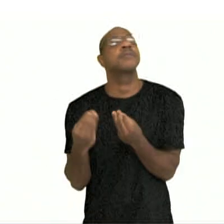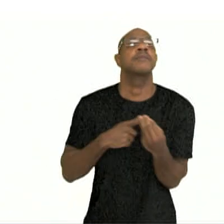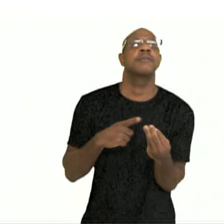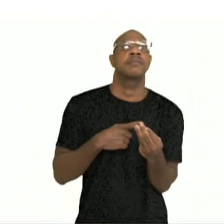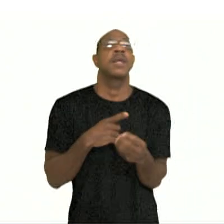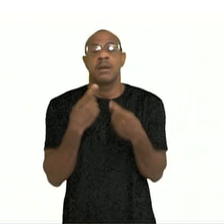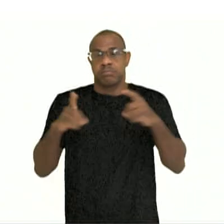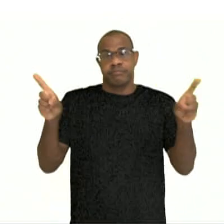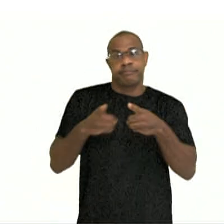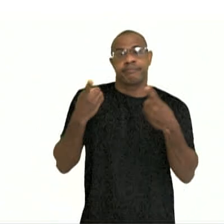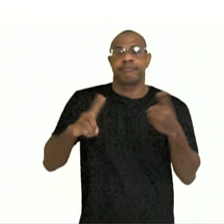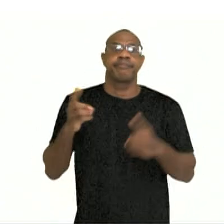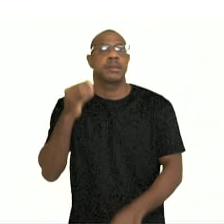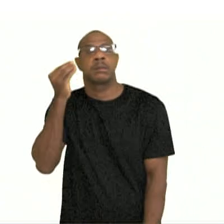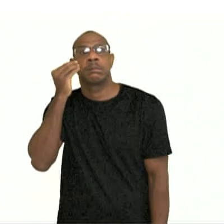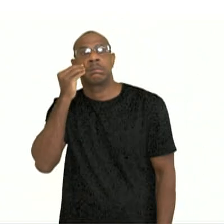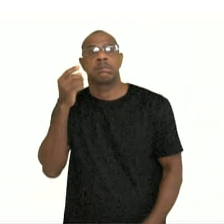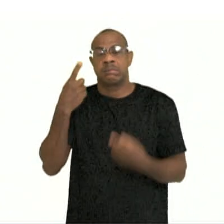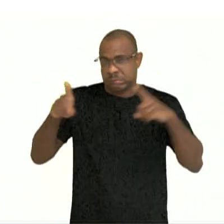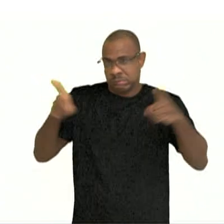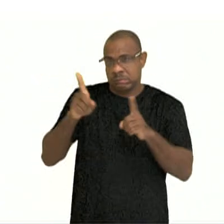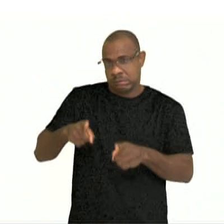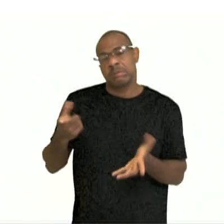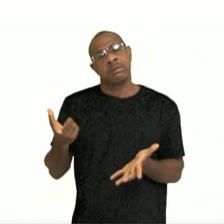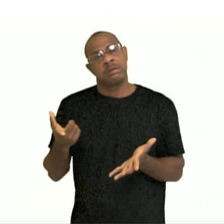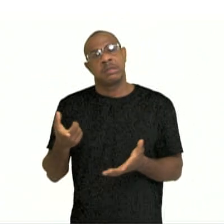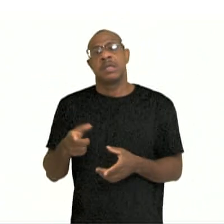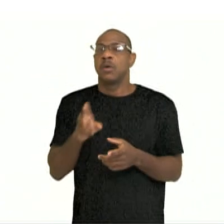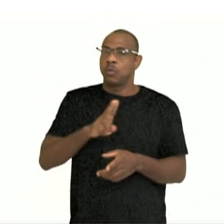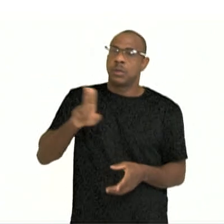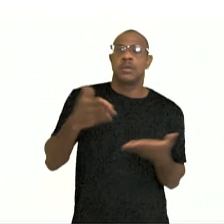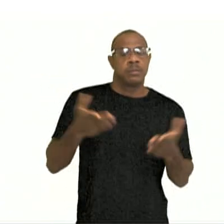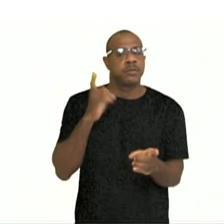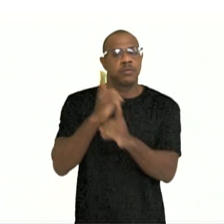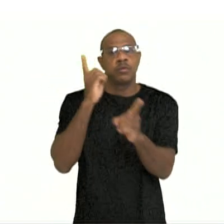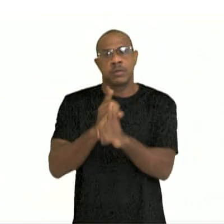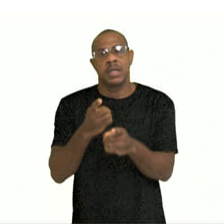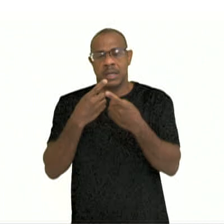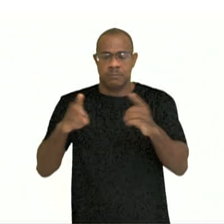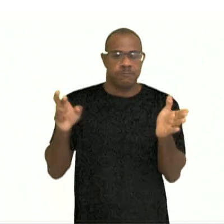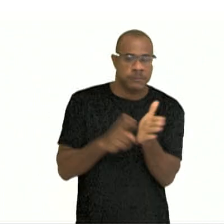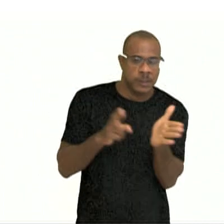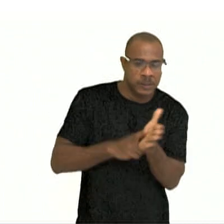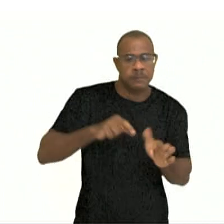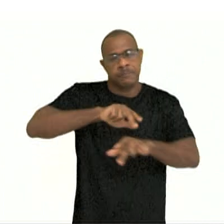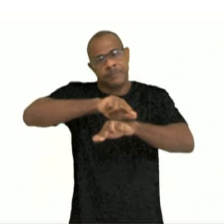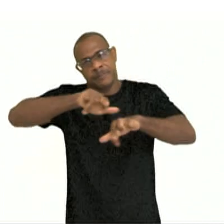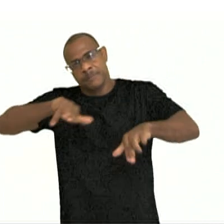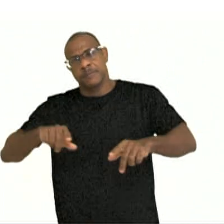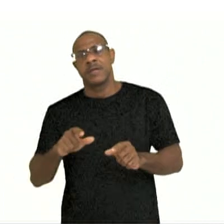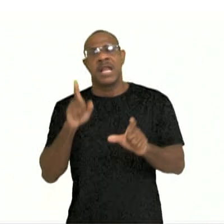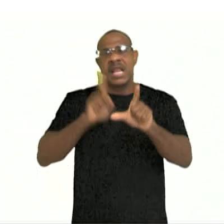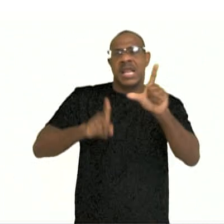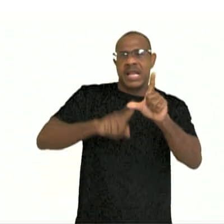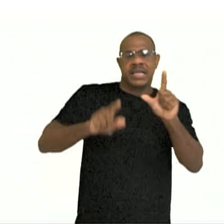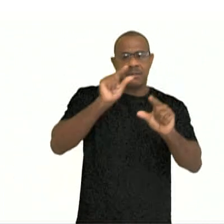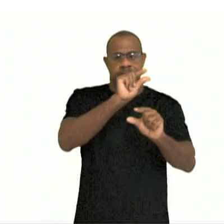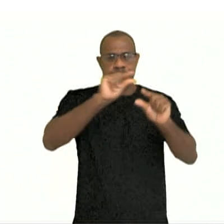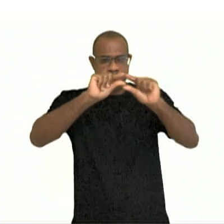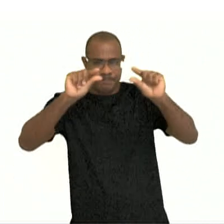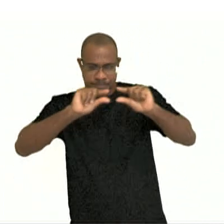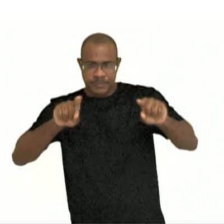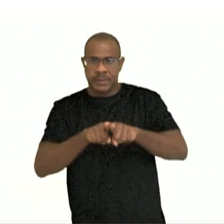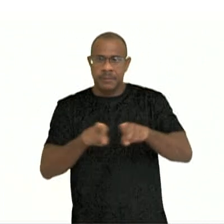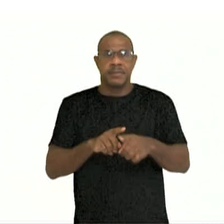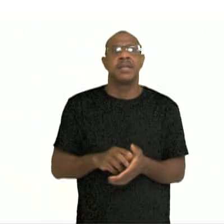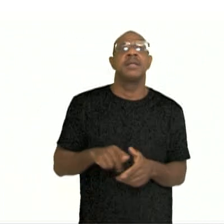pelos músicos com o intuito de descobrir e criar novas melodias, arranjos e canções. Muitos músicos utilizam, além dos